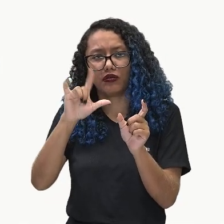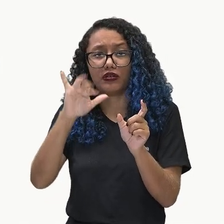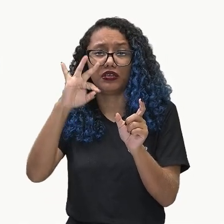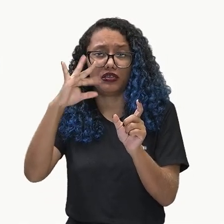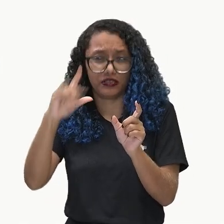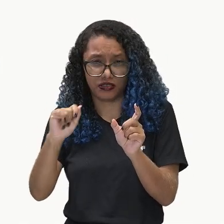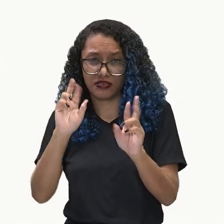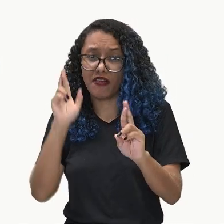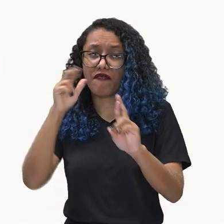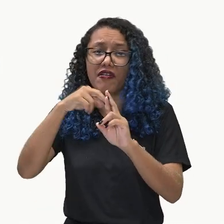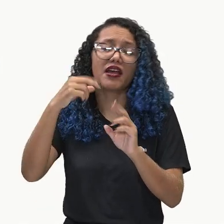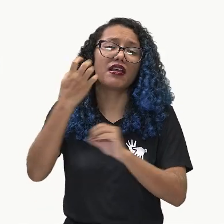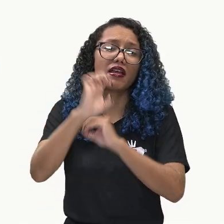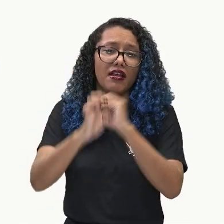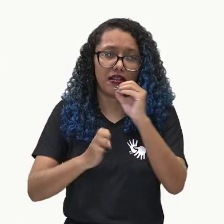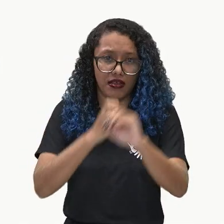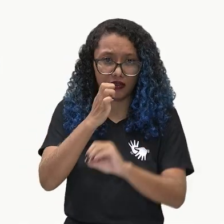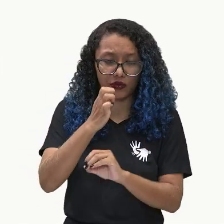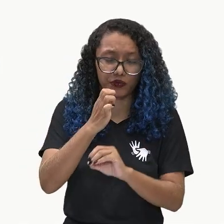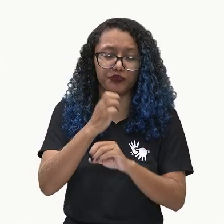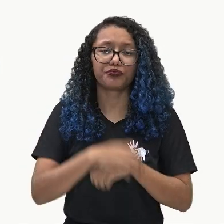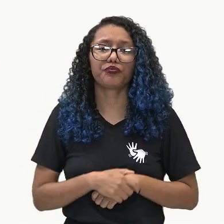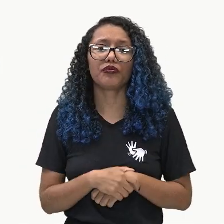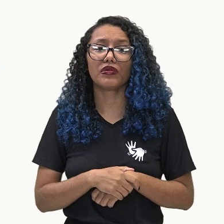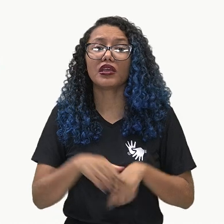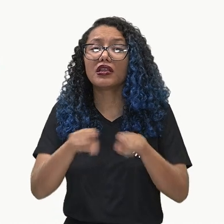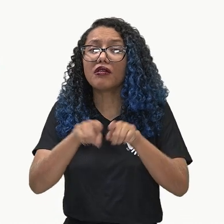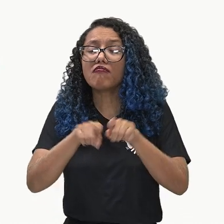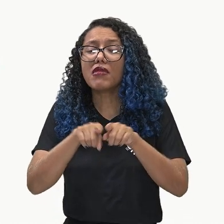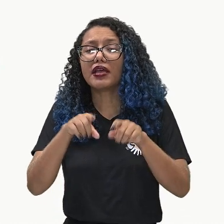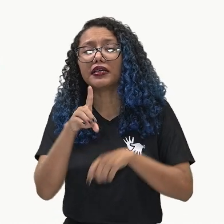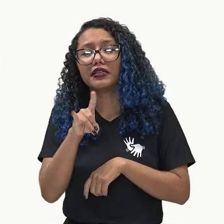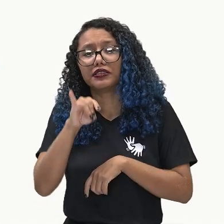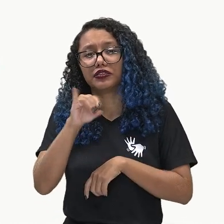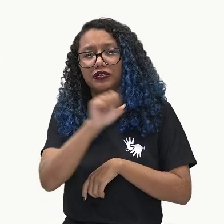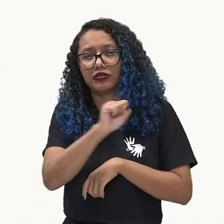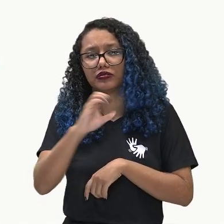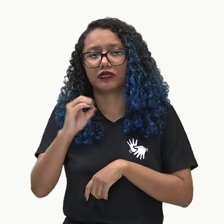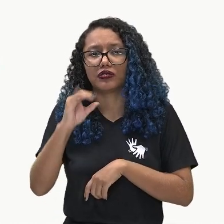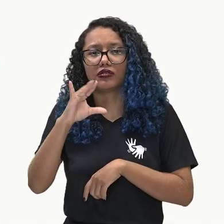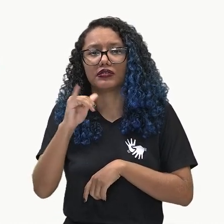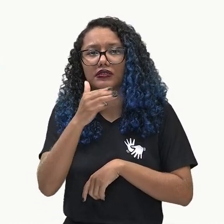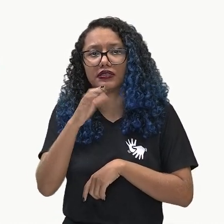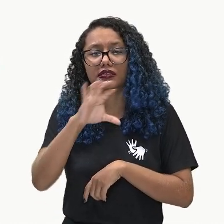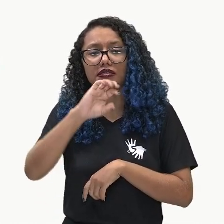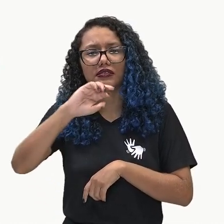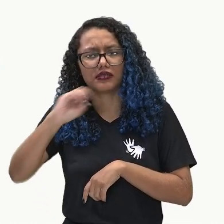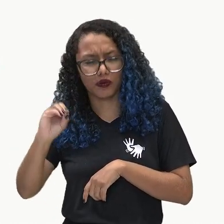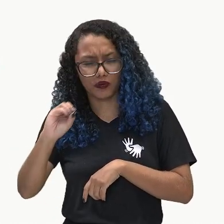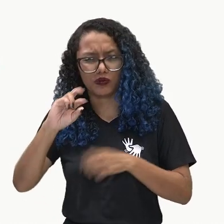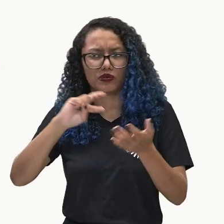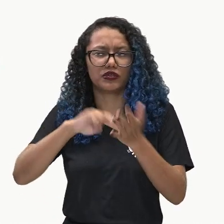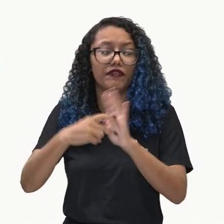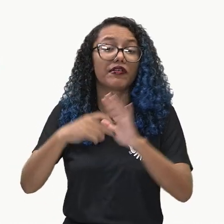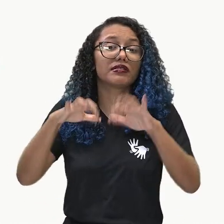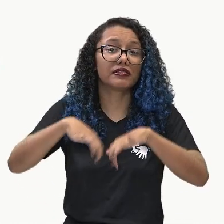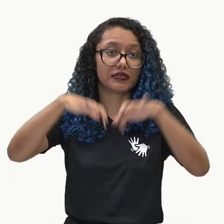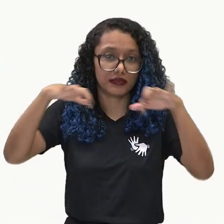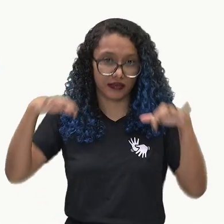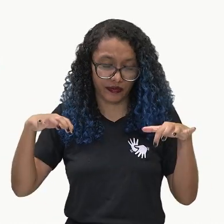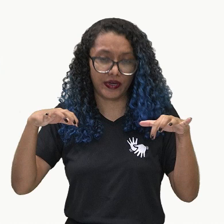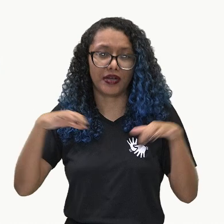de dissociação, ou seja, quando o composto ele se divide, ele vai fazer o